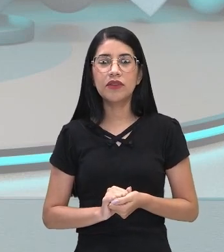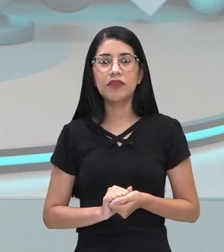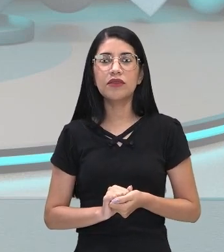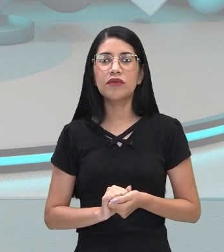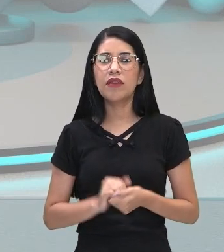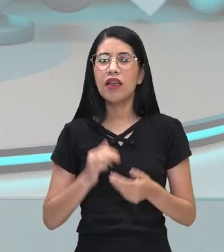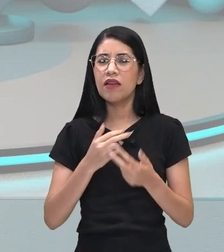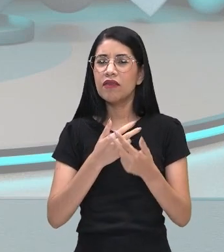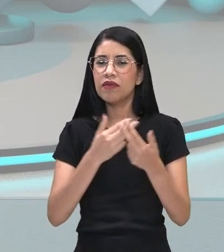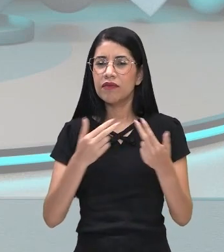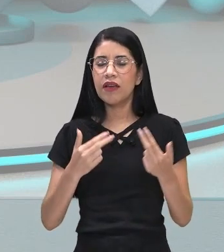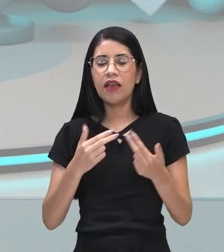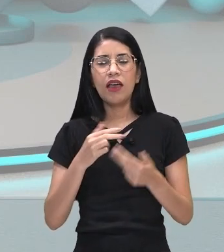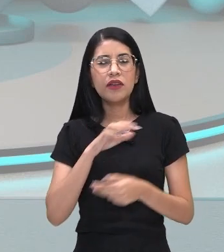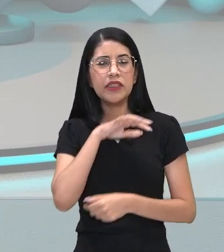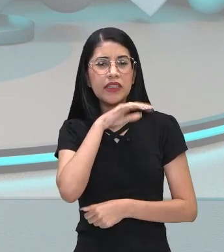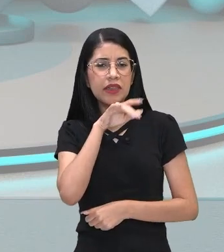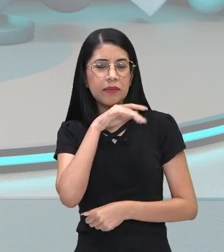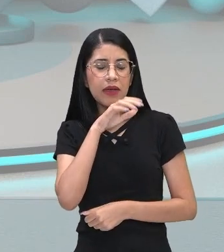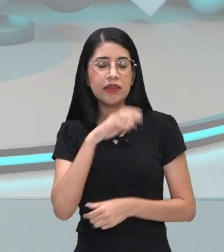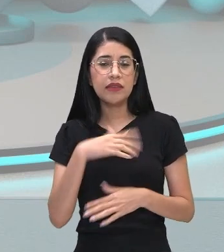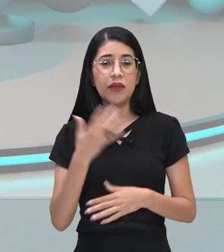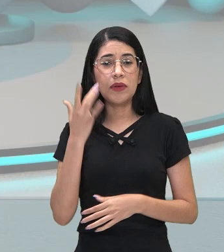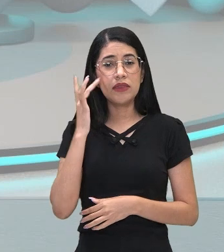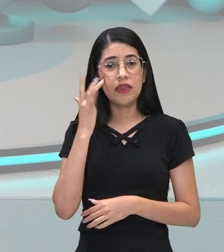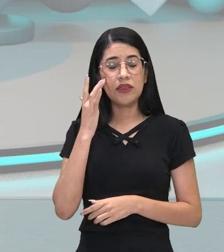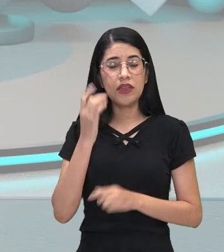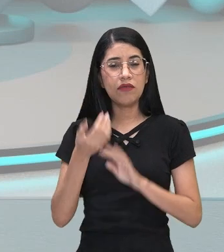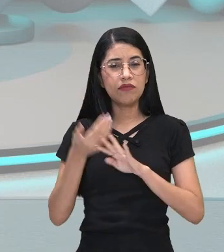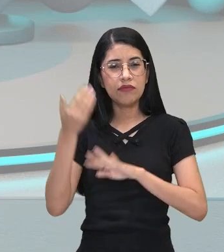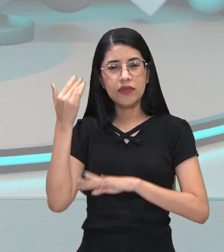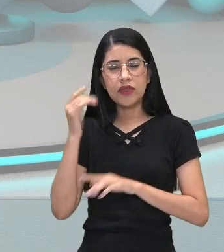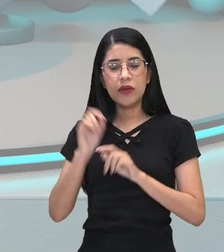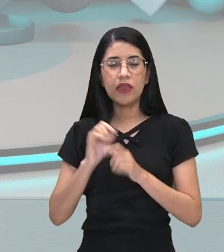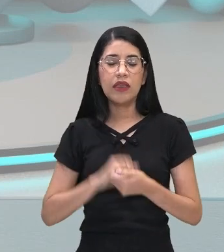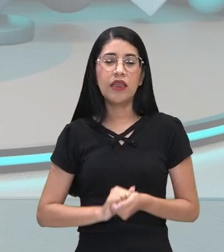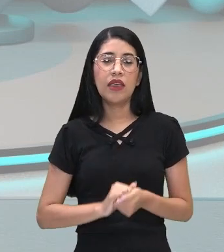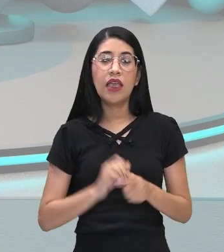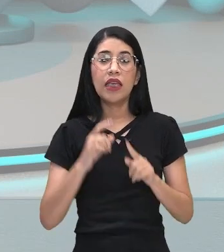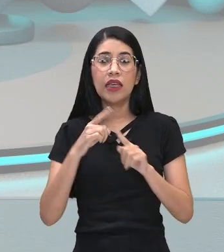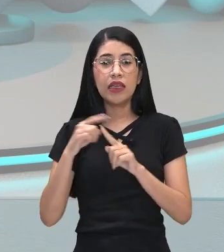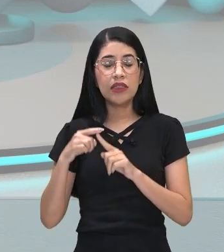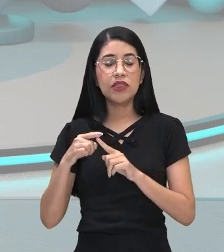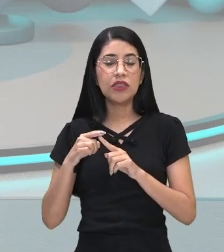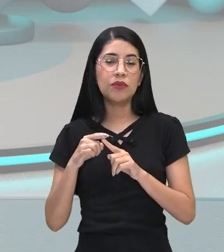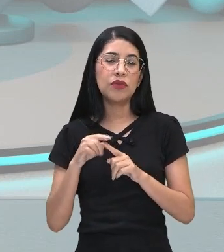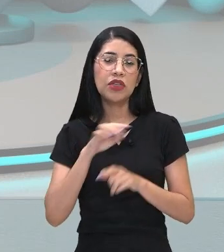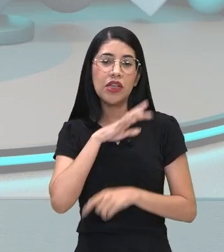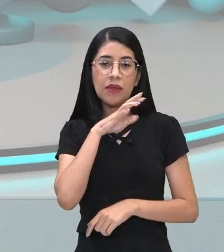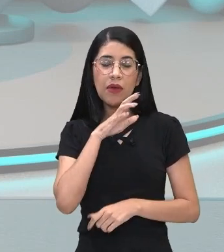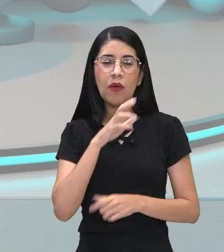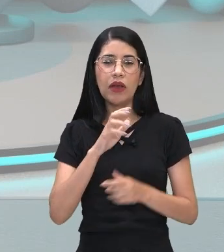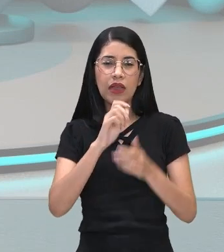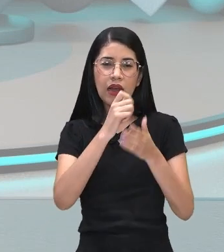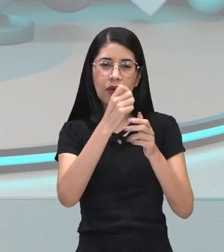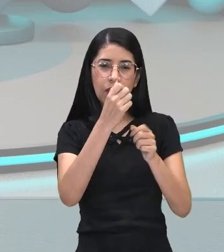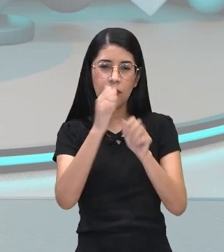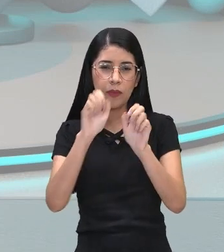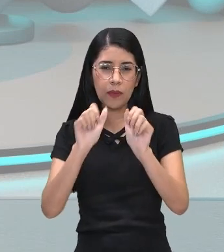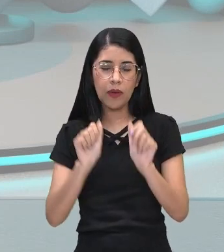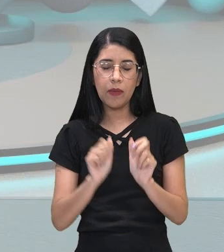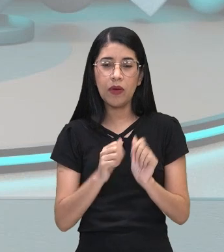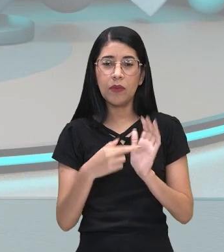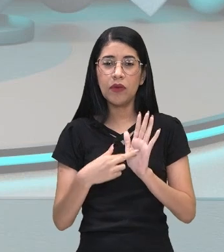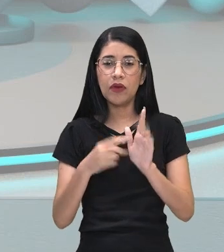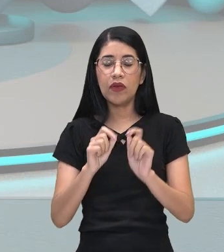Então, acredita-se que as gárgulas eram colocadas nas catedrais medievais para indicar que o demônio